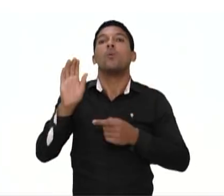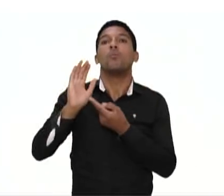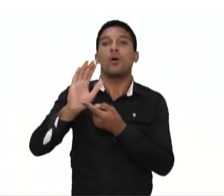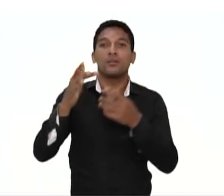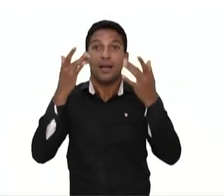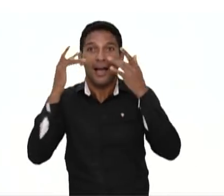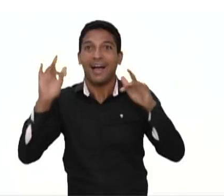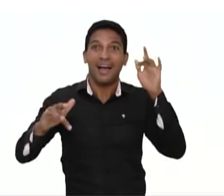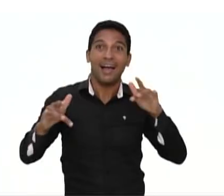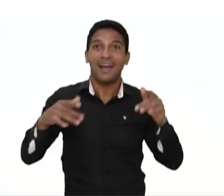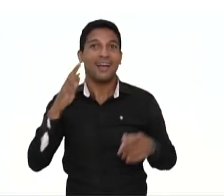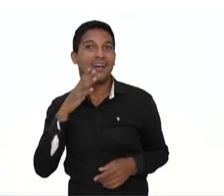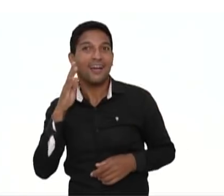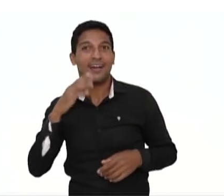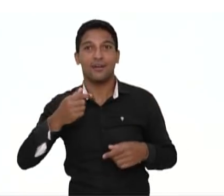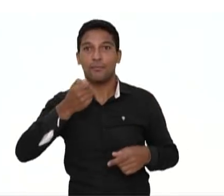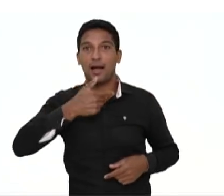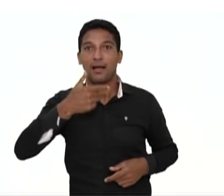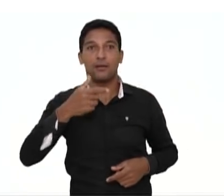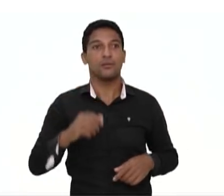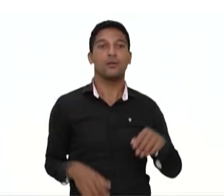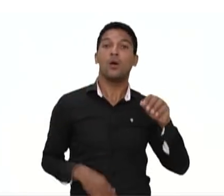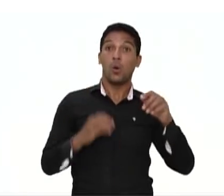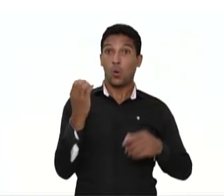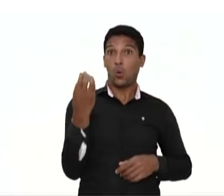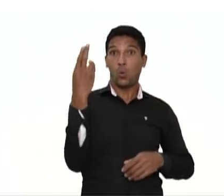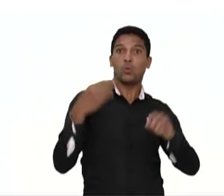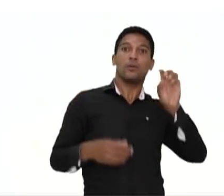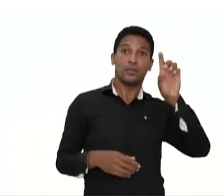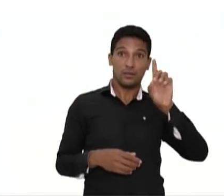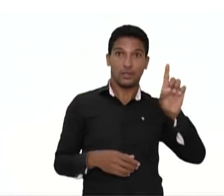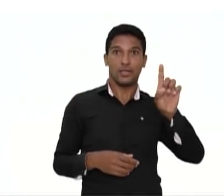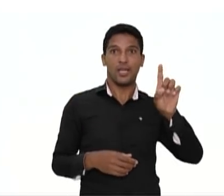das alternativas. E aí, qual alternativa